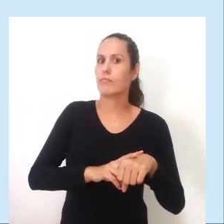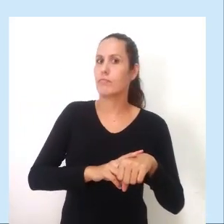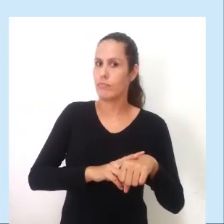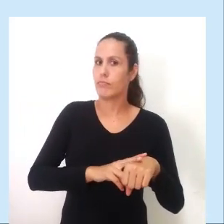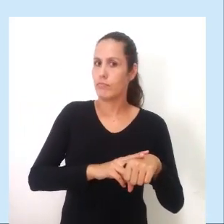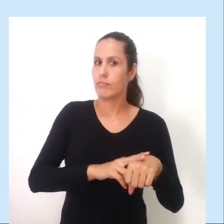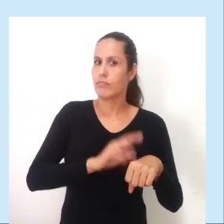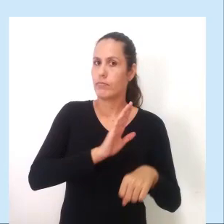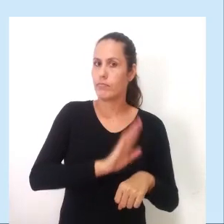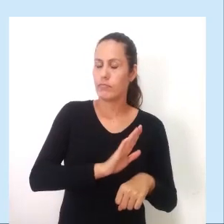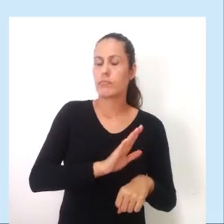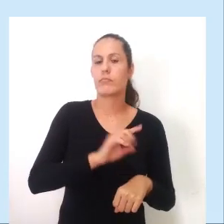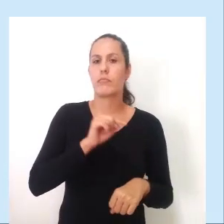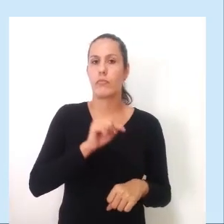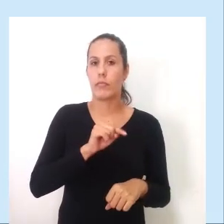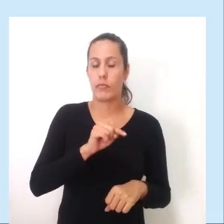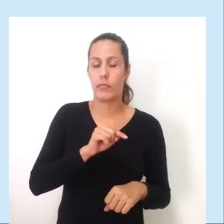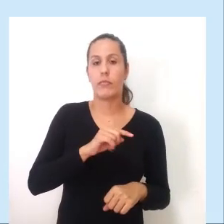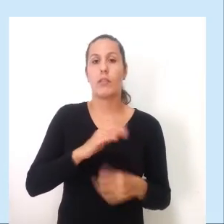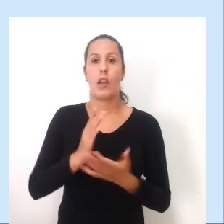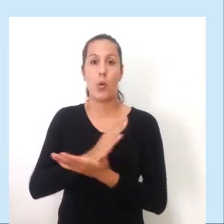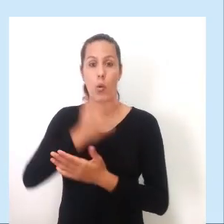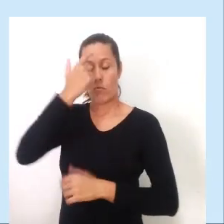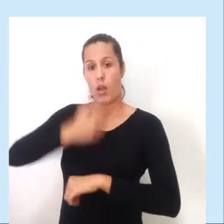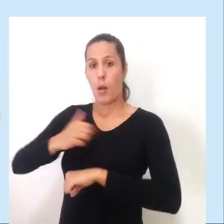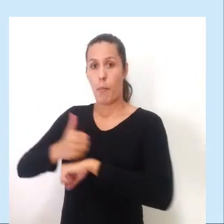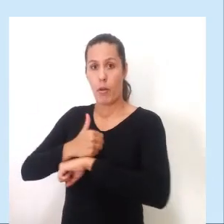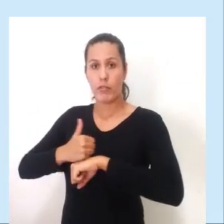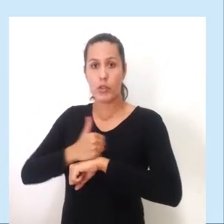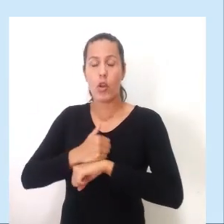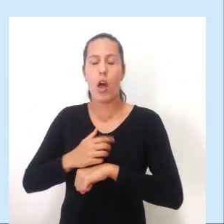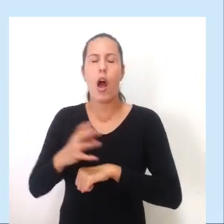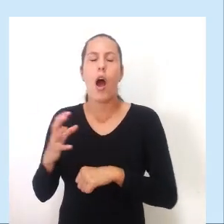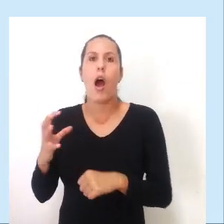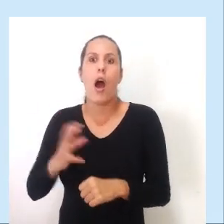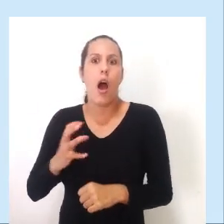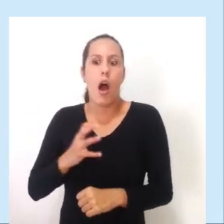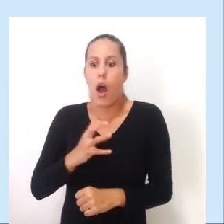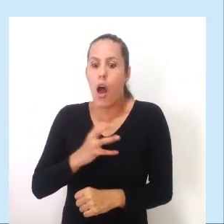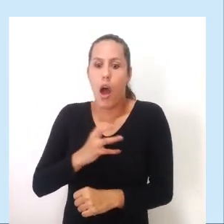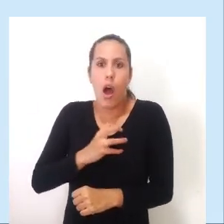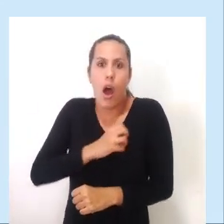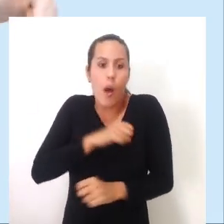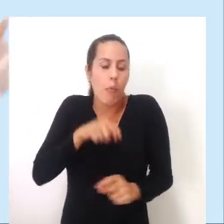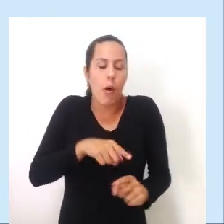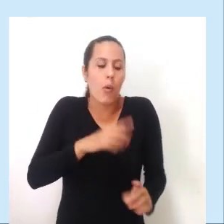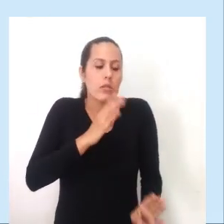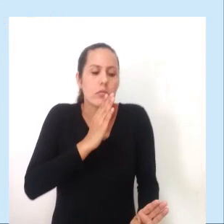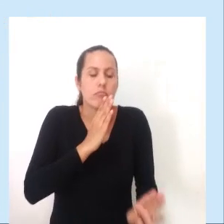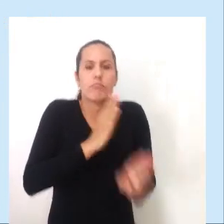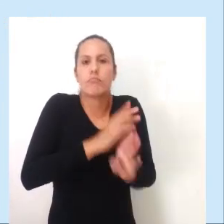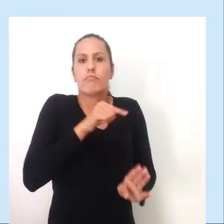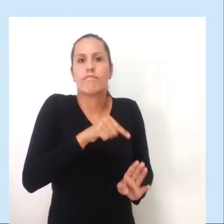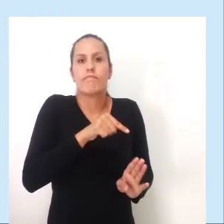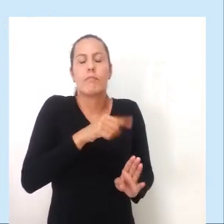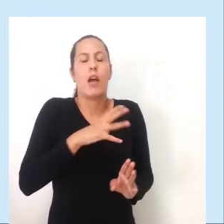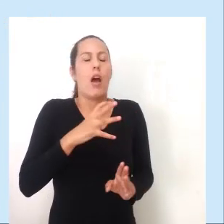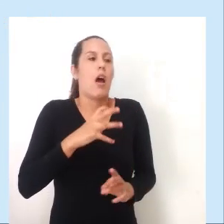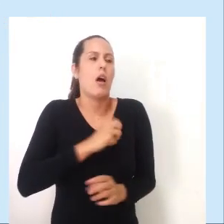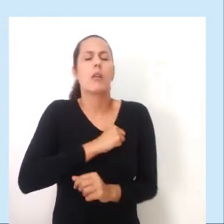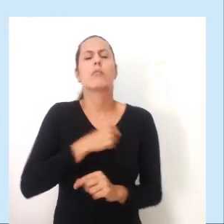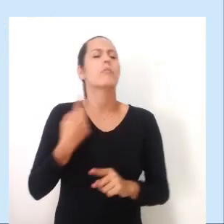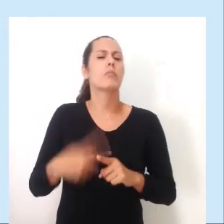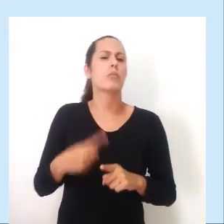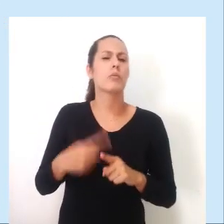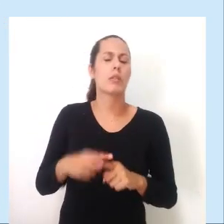partes moles desses seres vivos. Os paleontólogos amam esse tipo de fossilização.